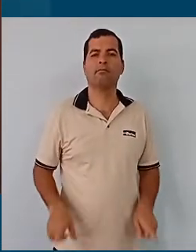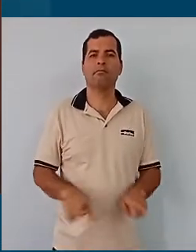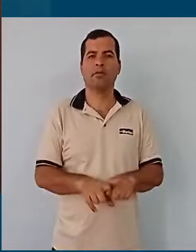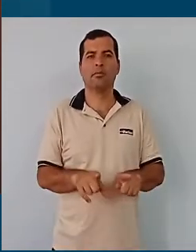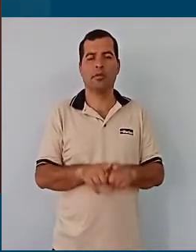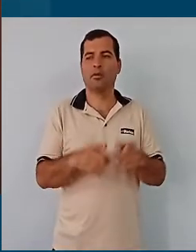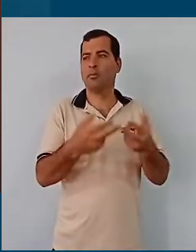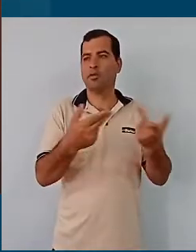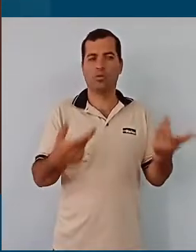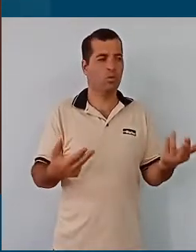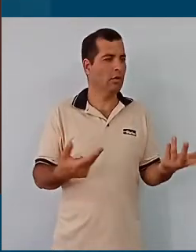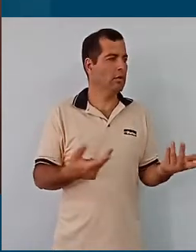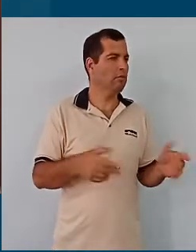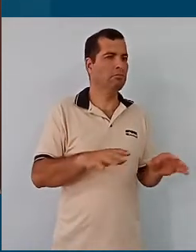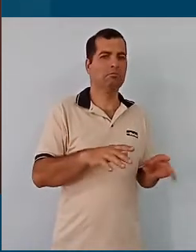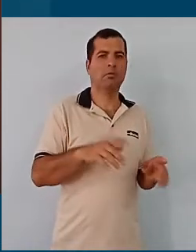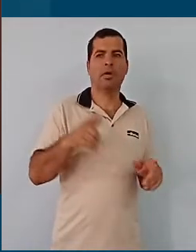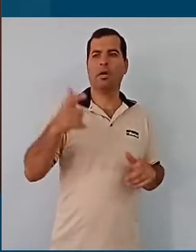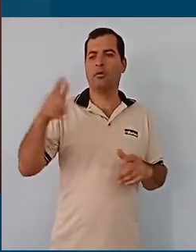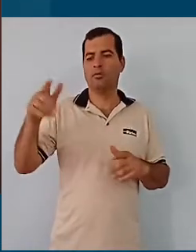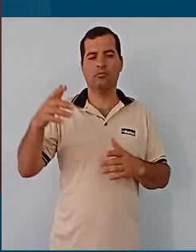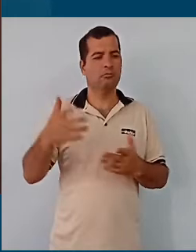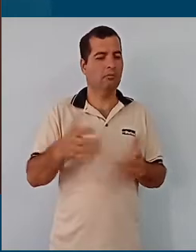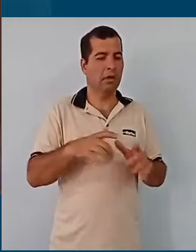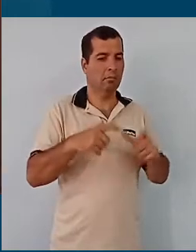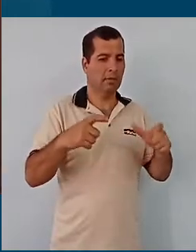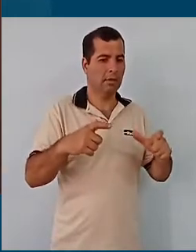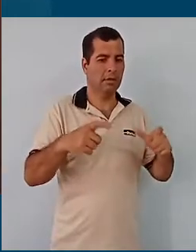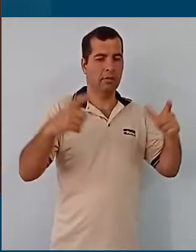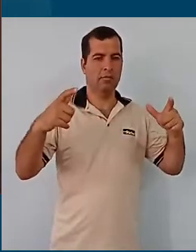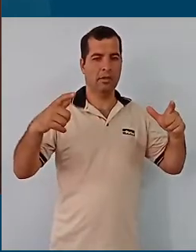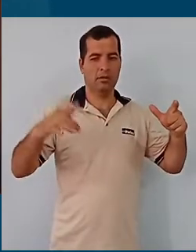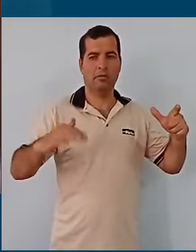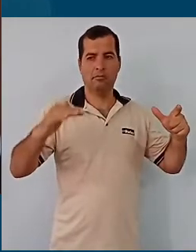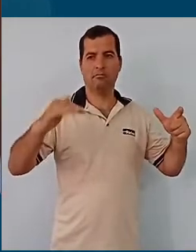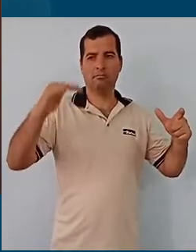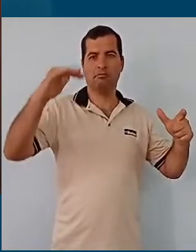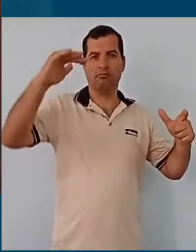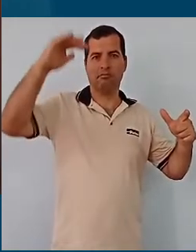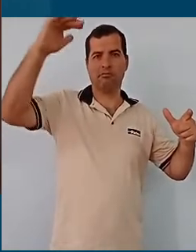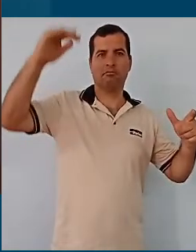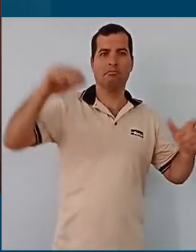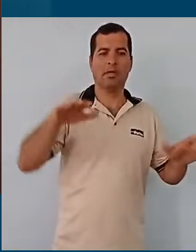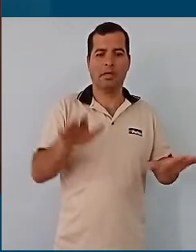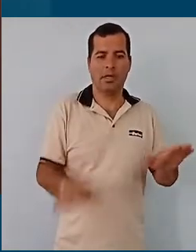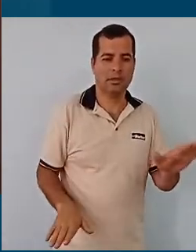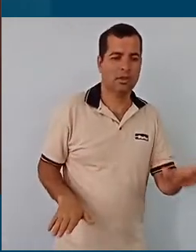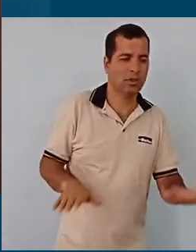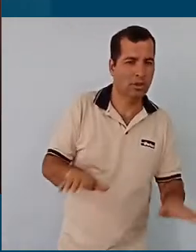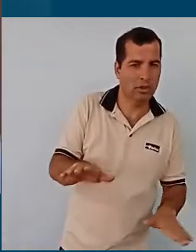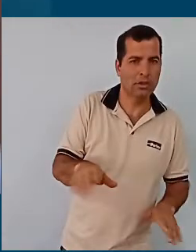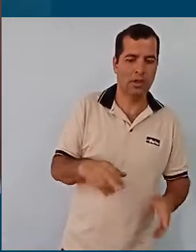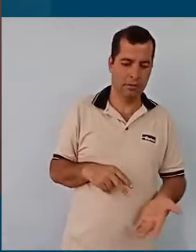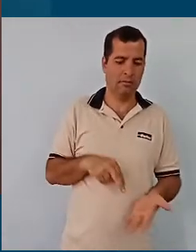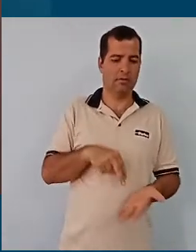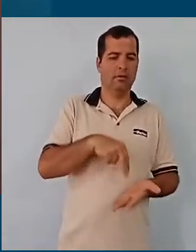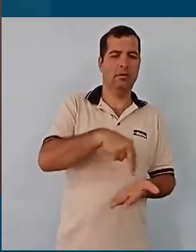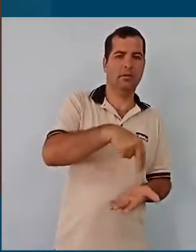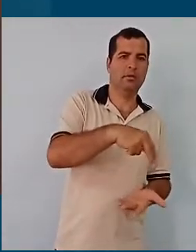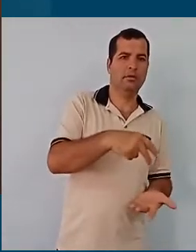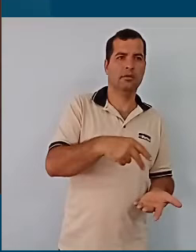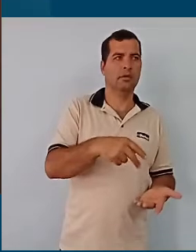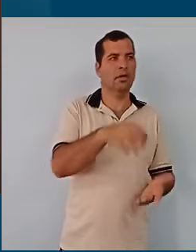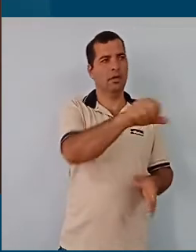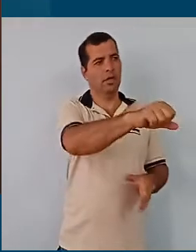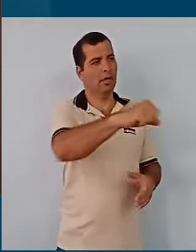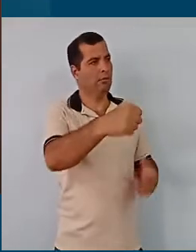tem ao seu redor, né, que vai se ampliando à medida que ela cresce, à medida que ela engatinha, à medida que ela anda, à medida que ela abre a porta e